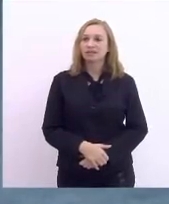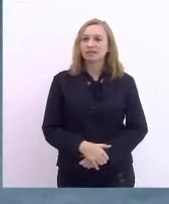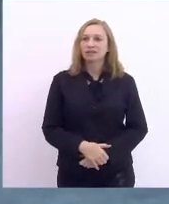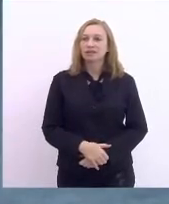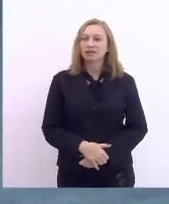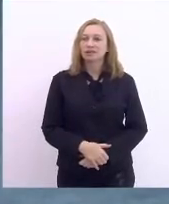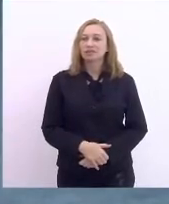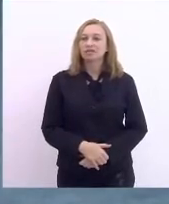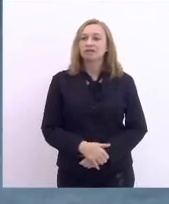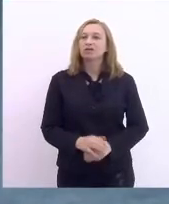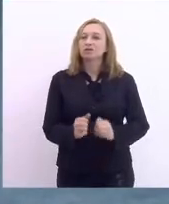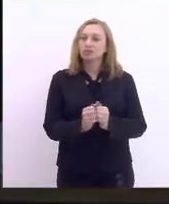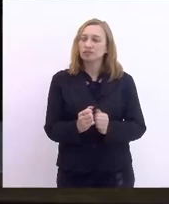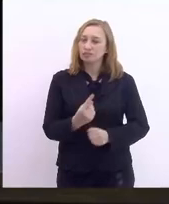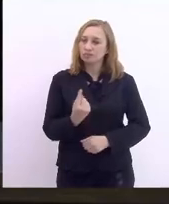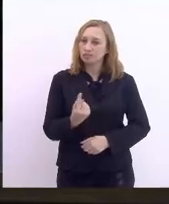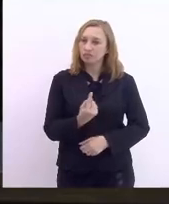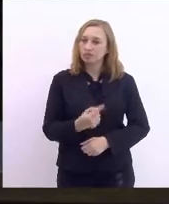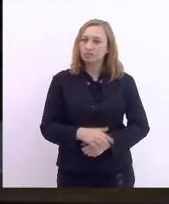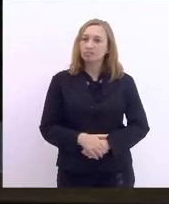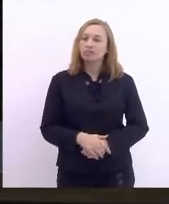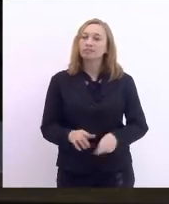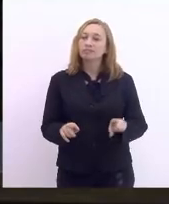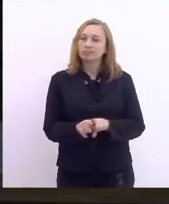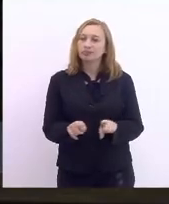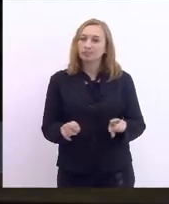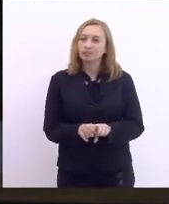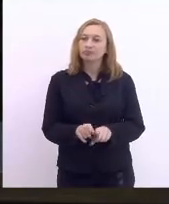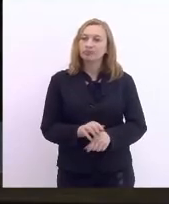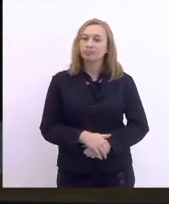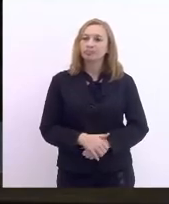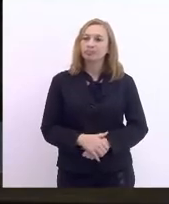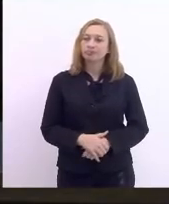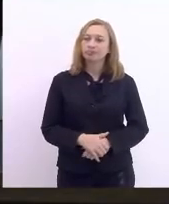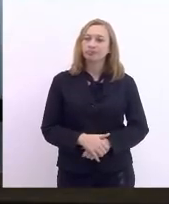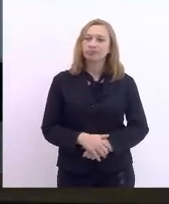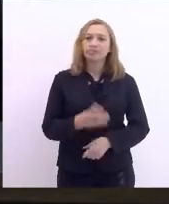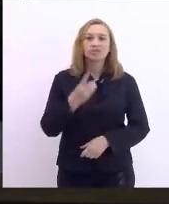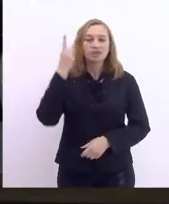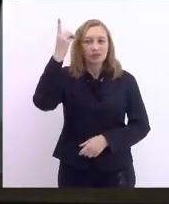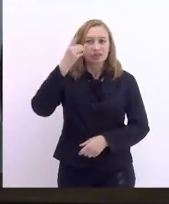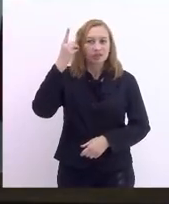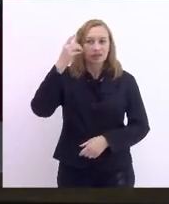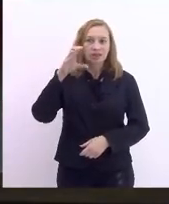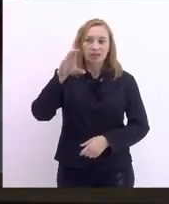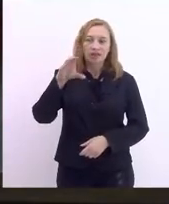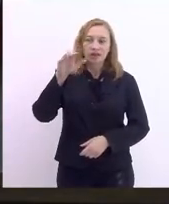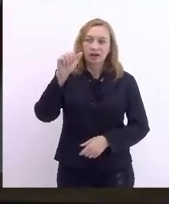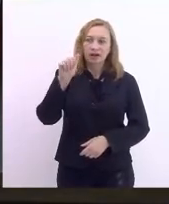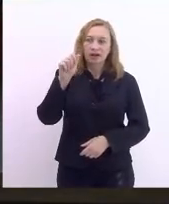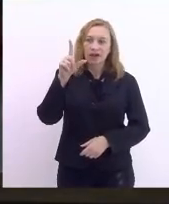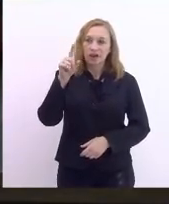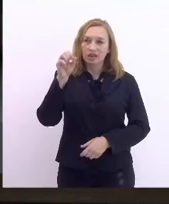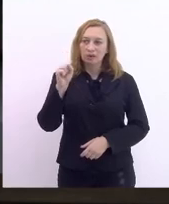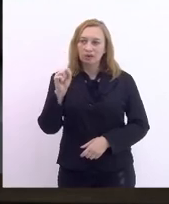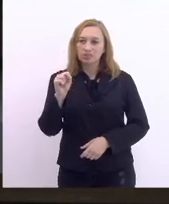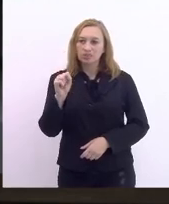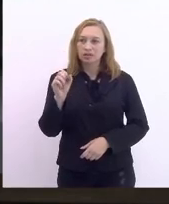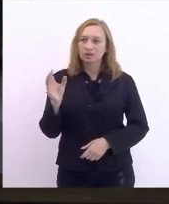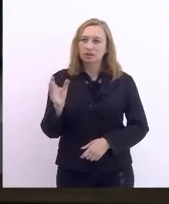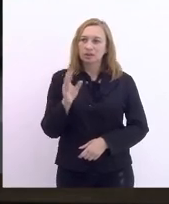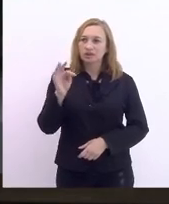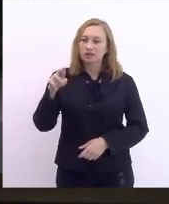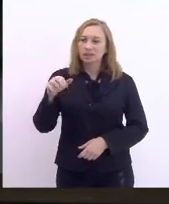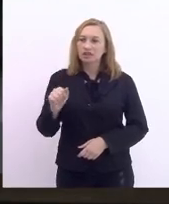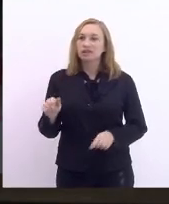que estão conosco também é deputado Carlos Santana e agora o Deputado